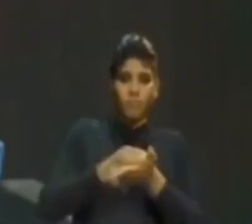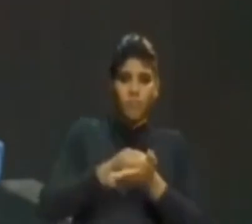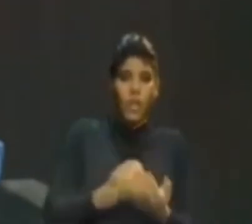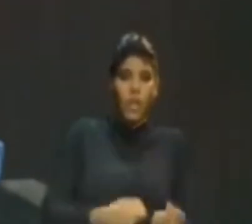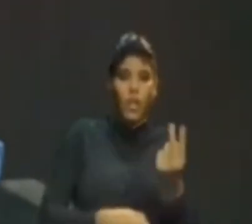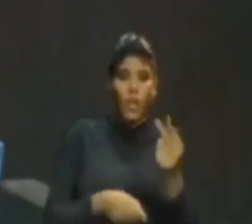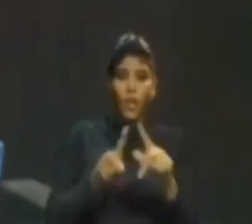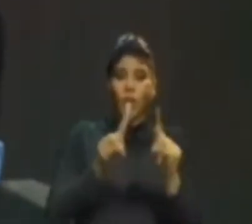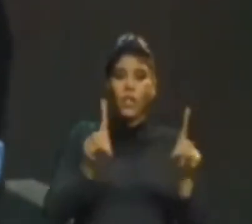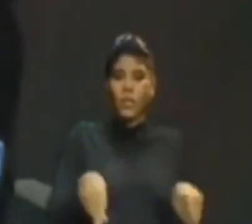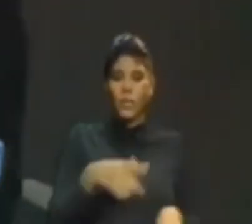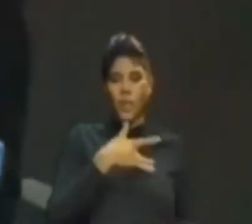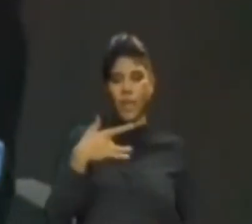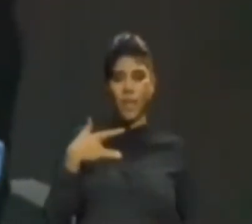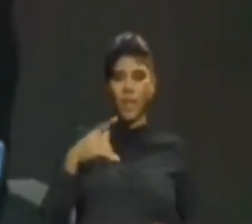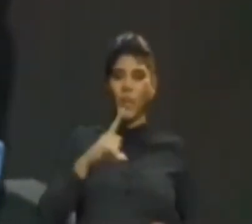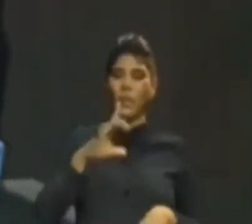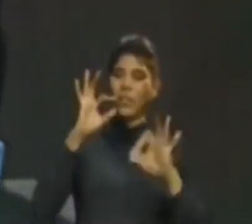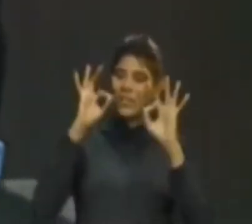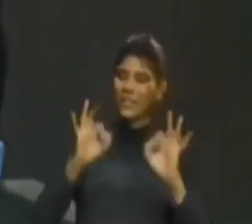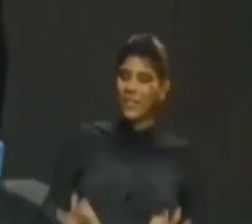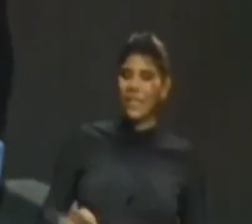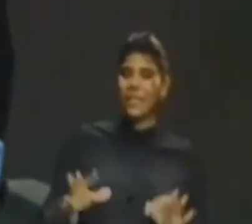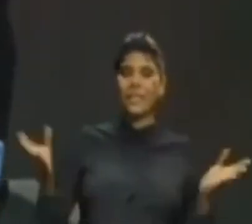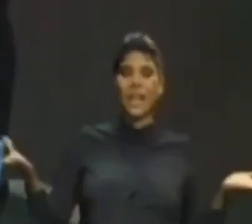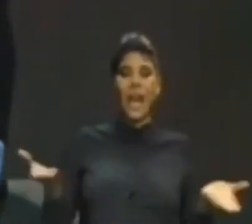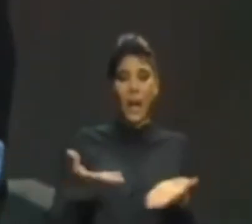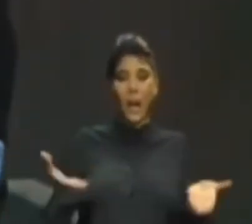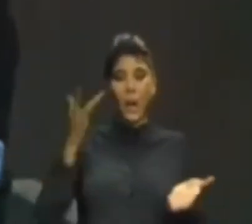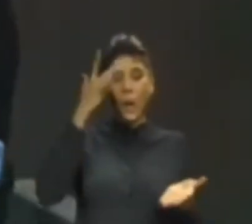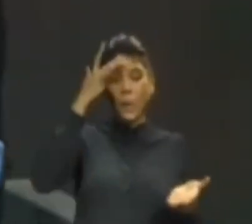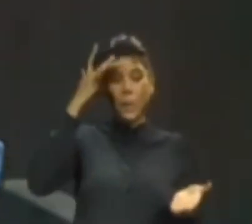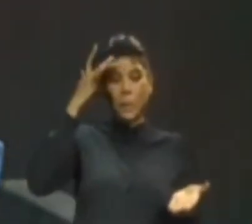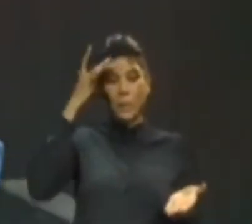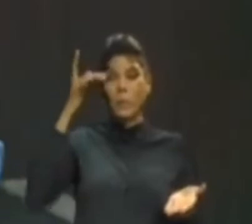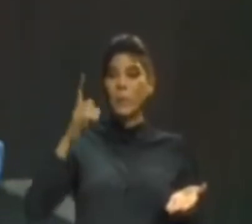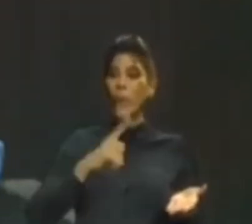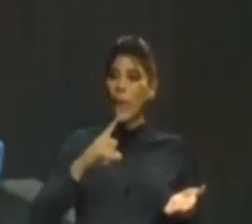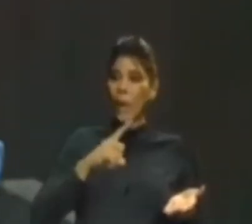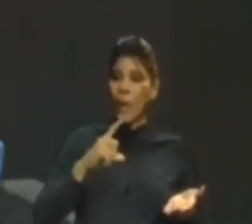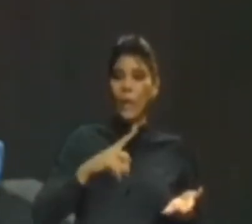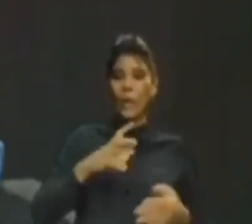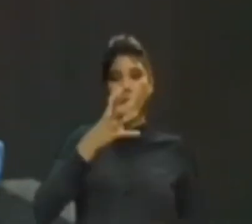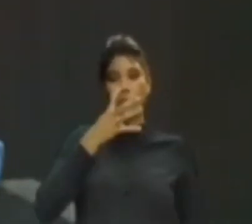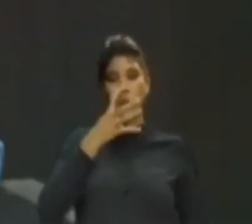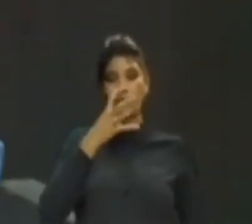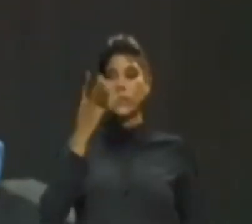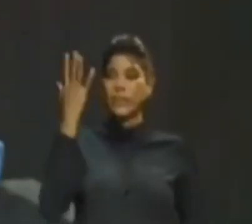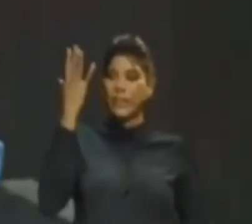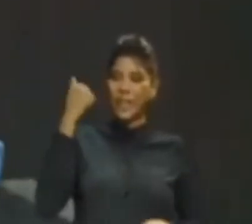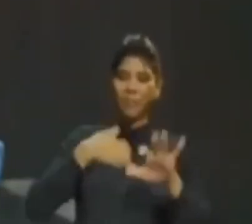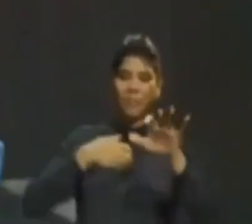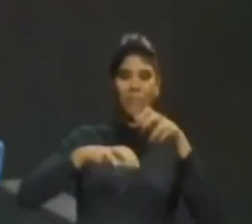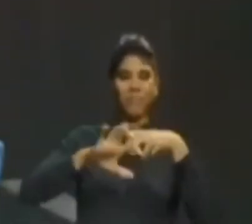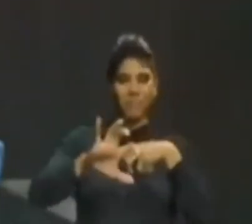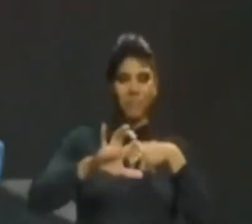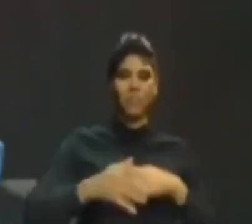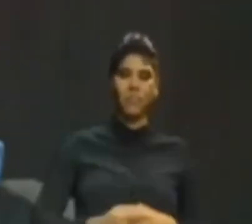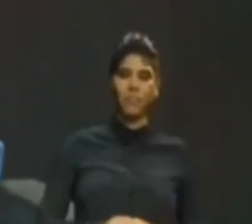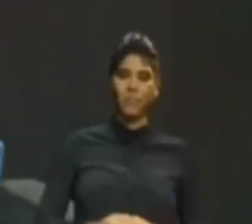cuidado eu tenho certeza que alguém agora está me ouvindo e que sabe do que eu estou falando que